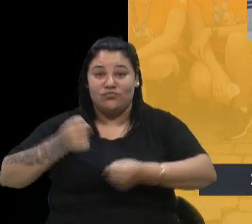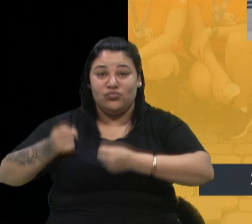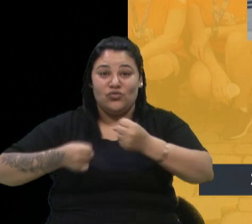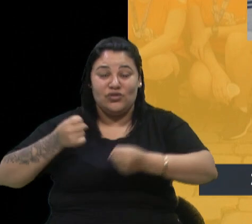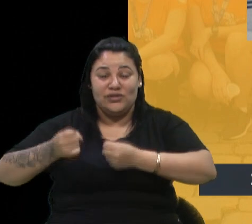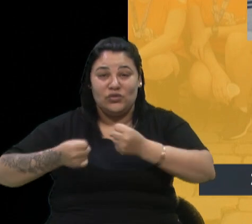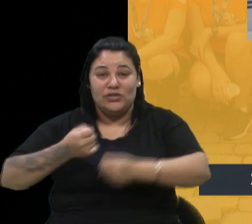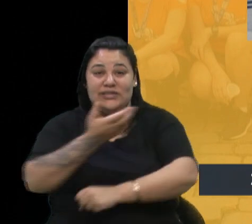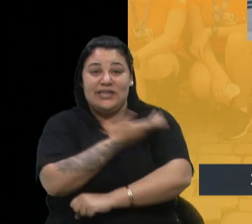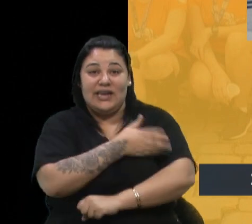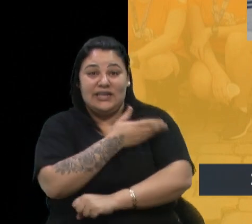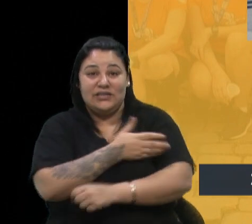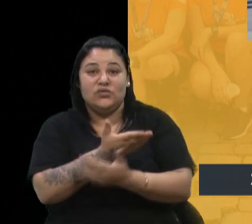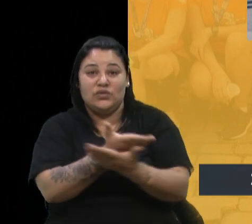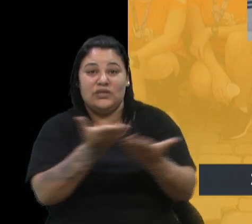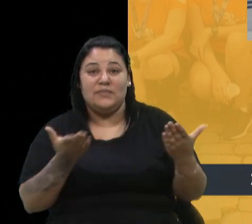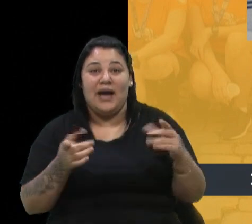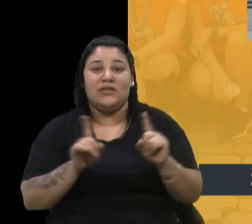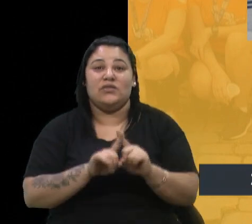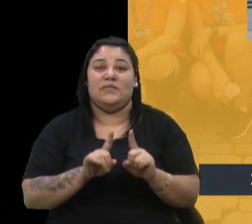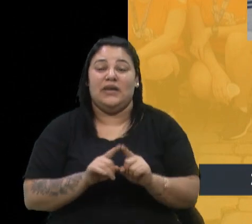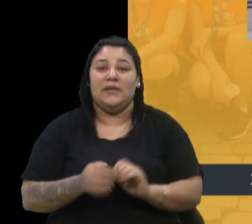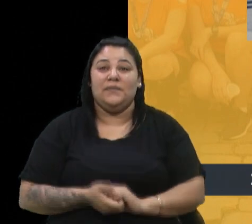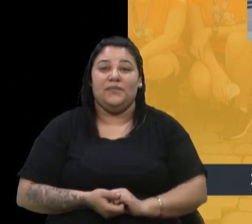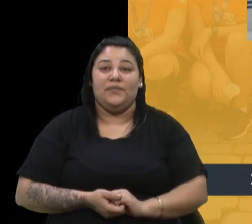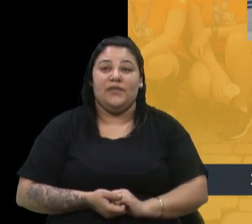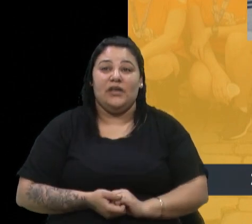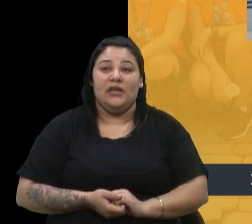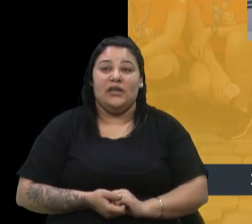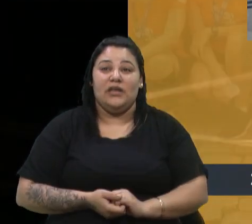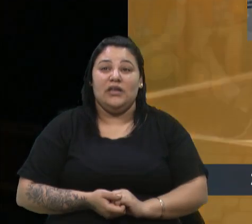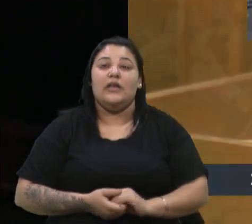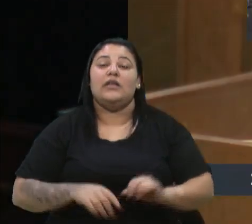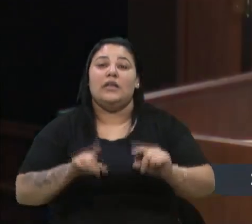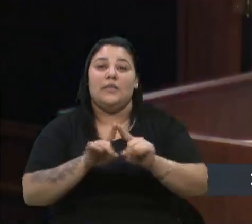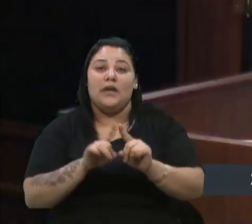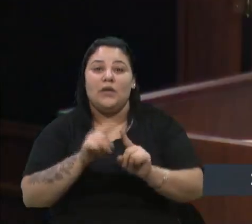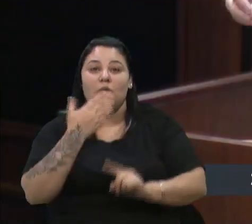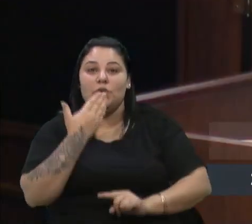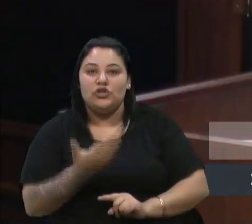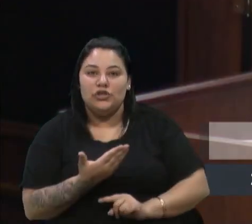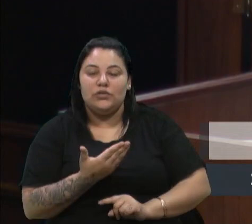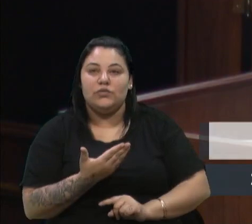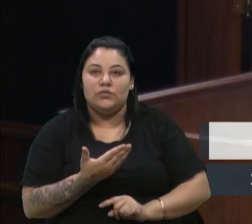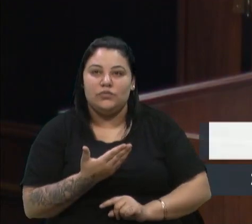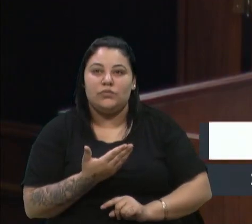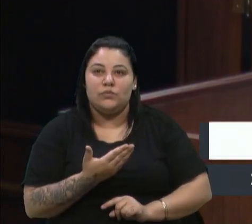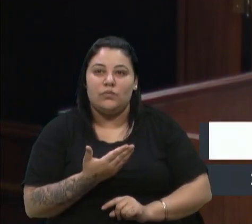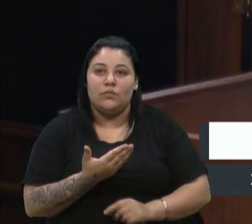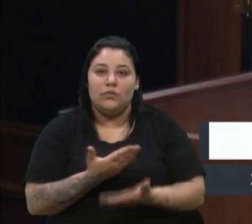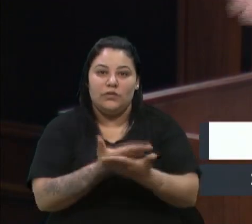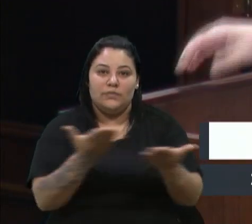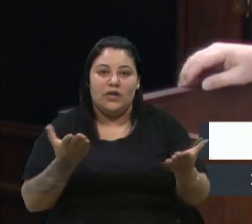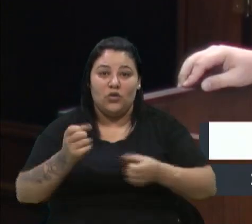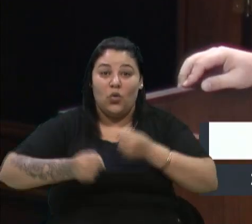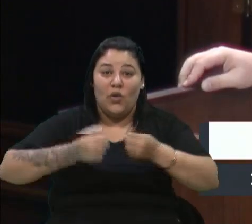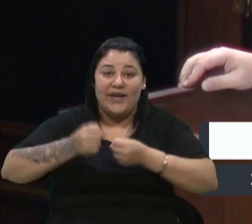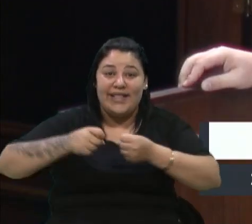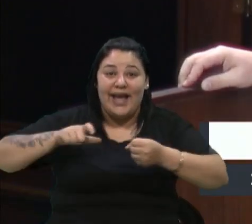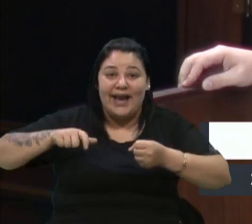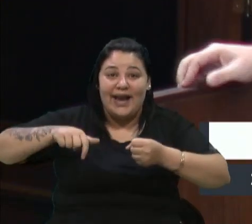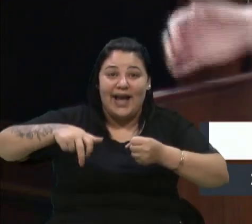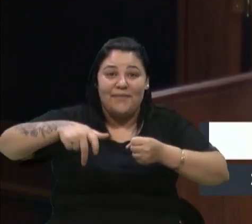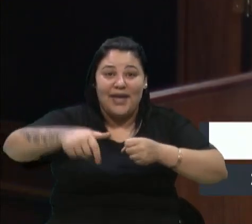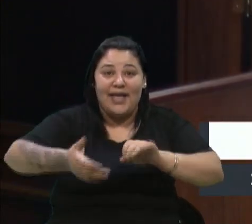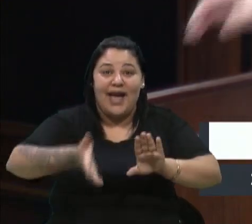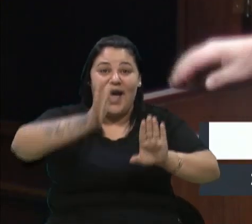nesses espaços, além, né, daquela solicitação daquele espaço de corrida e caminhada atrás do